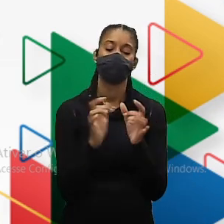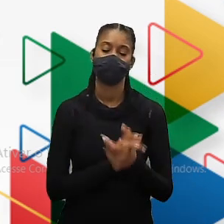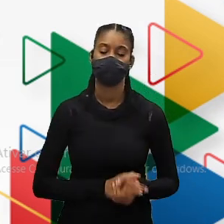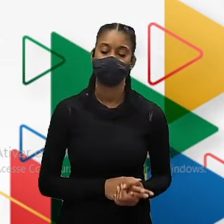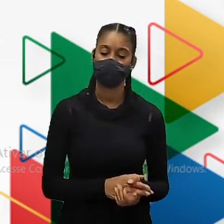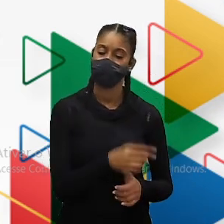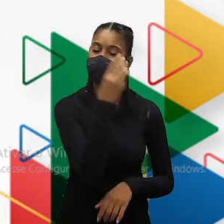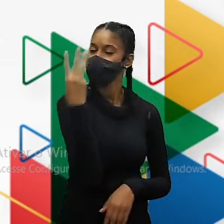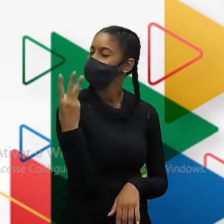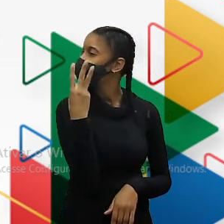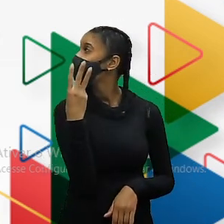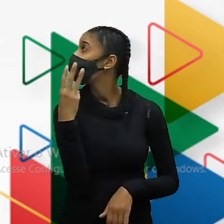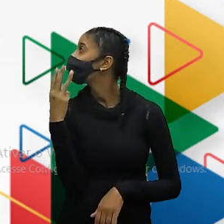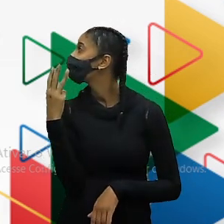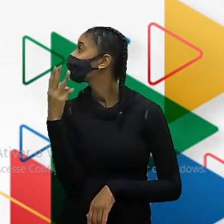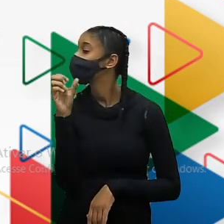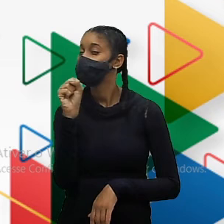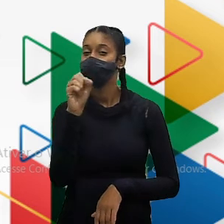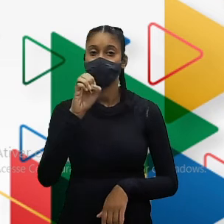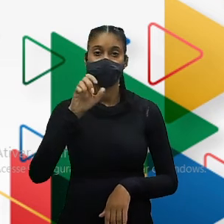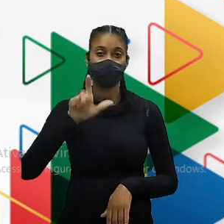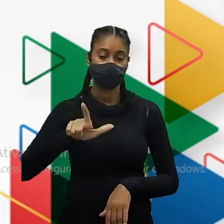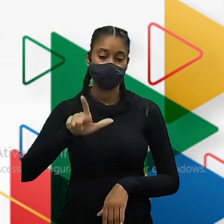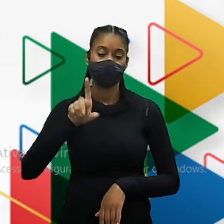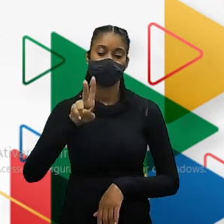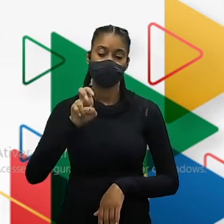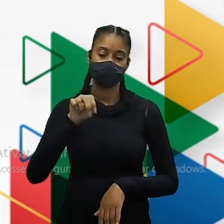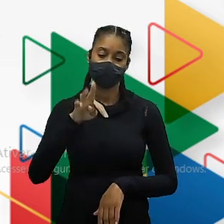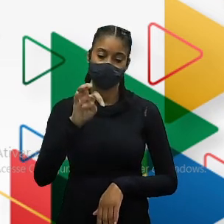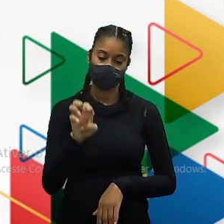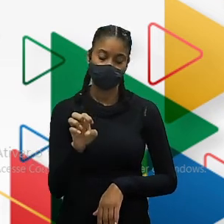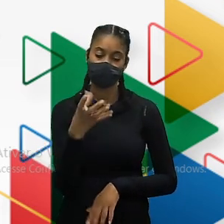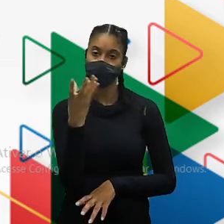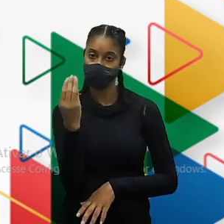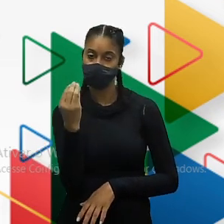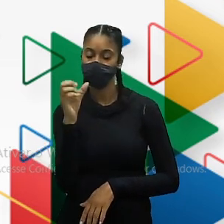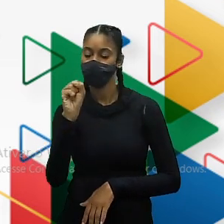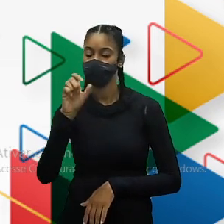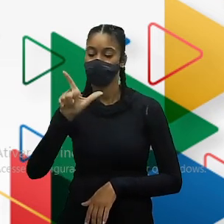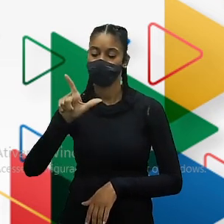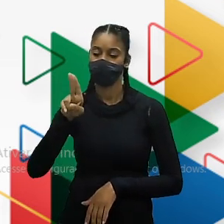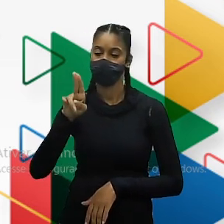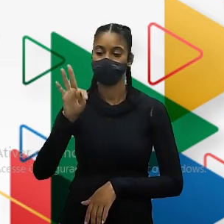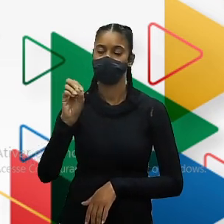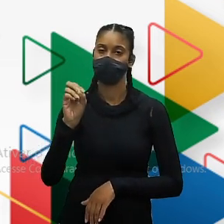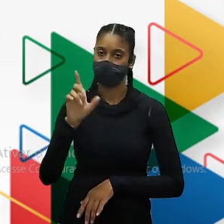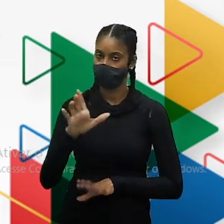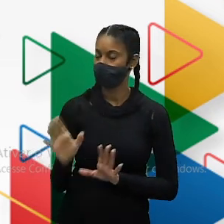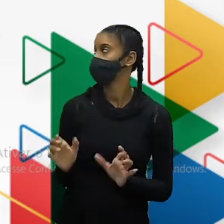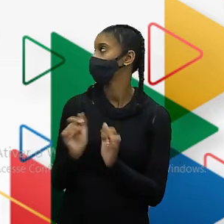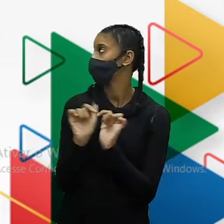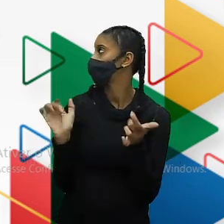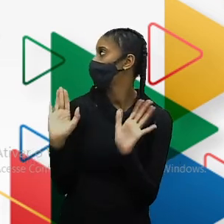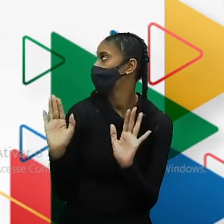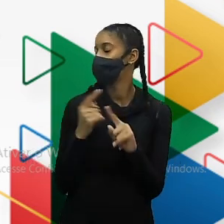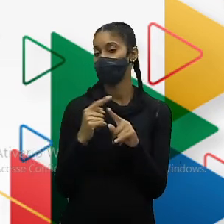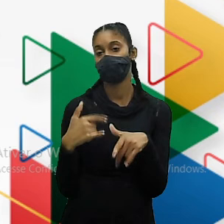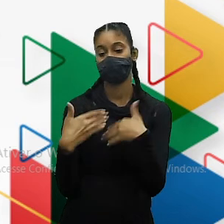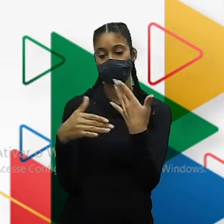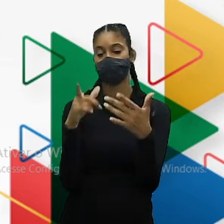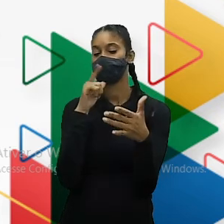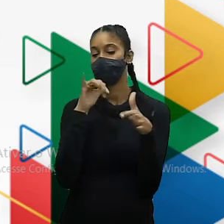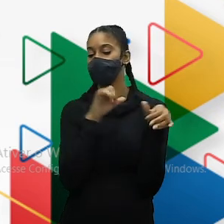3 solventes e um monte de soluto, né? E aí é um certo exagero. Mas a ideia é que, com o passar do tempo, a água